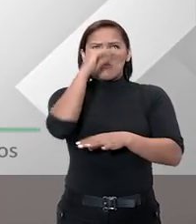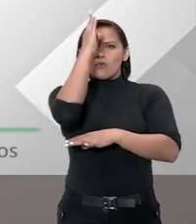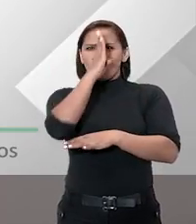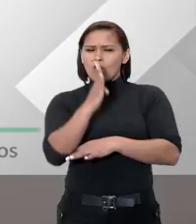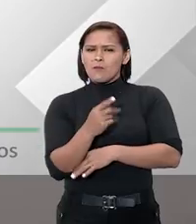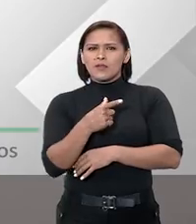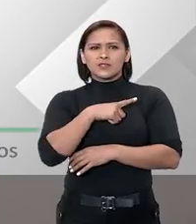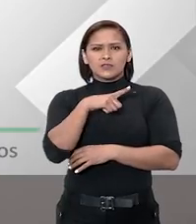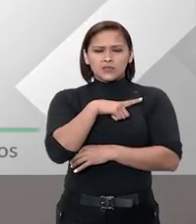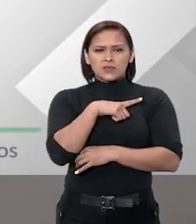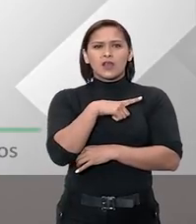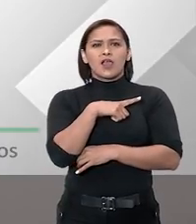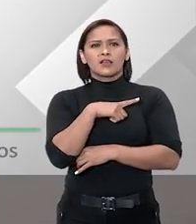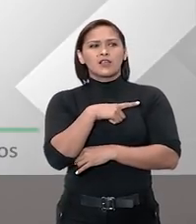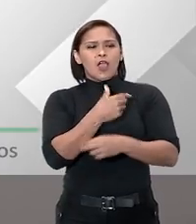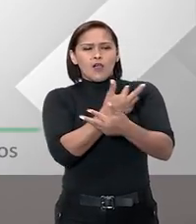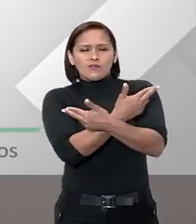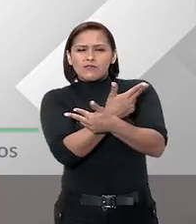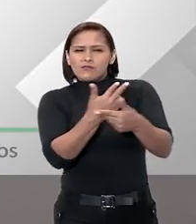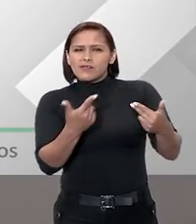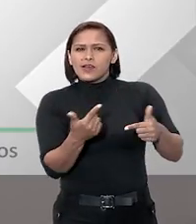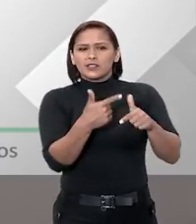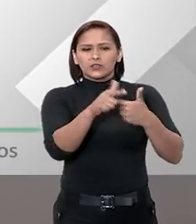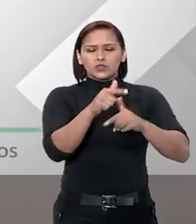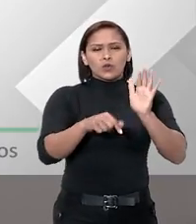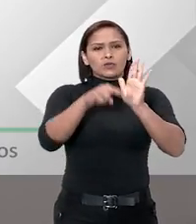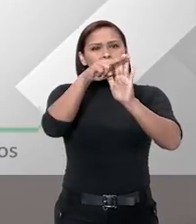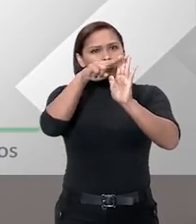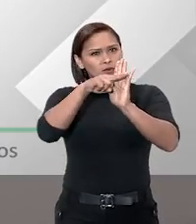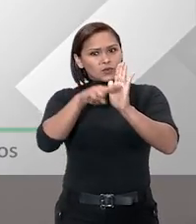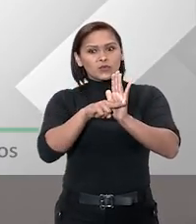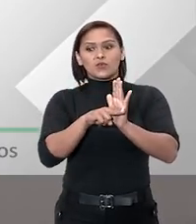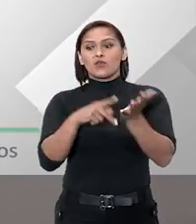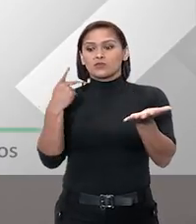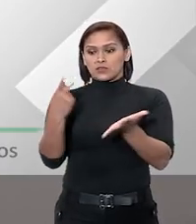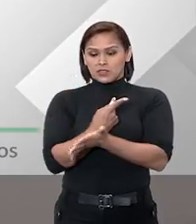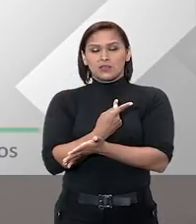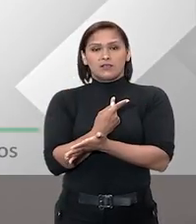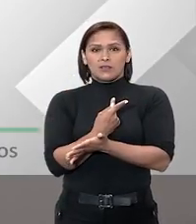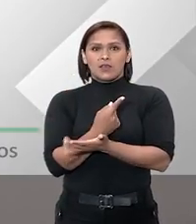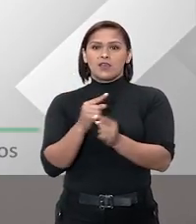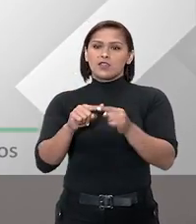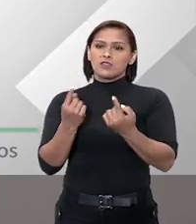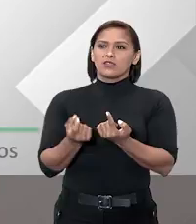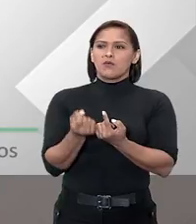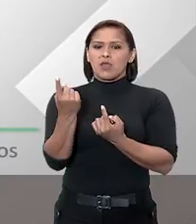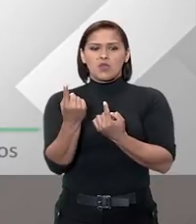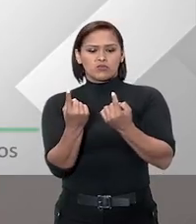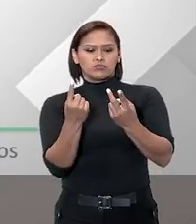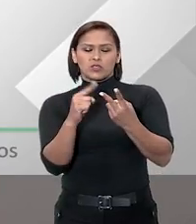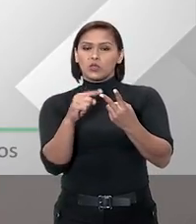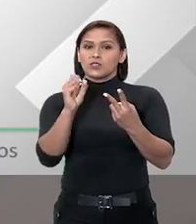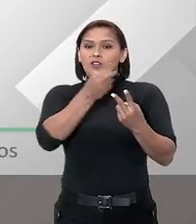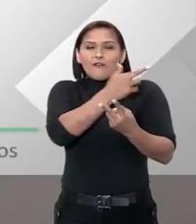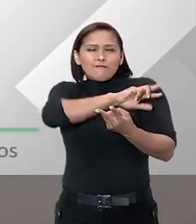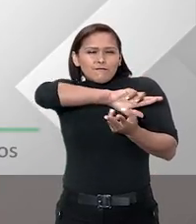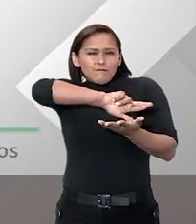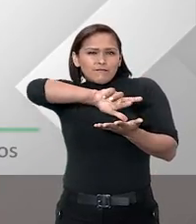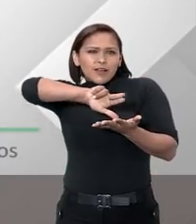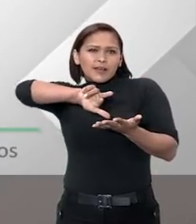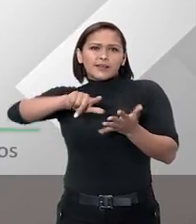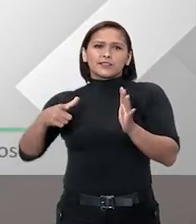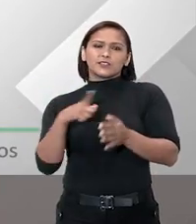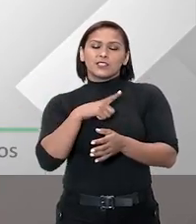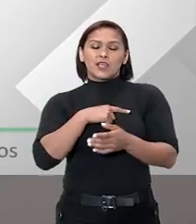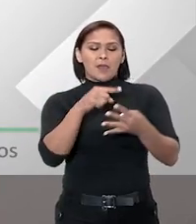Brasil afora, nós temos vários outros protocolos existentes, né? Não é nenhum nem dois, são vários. E aí